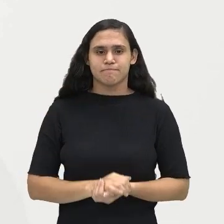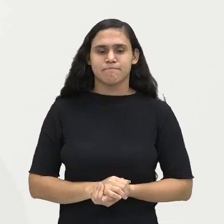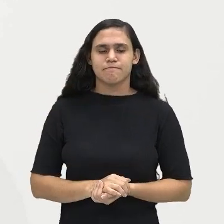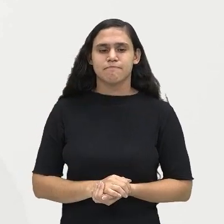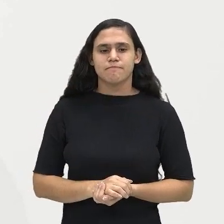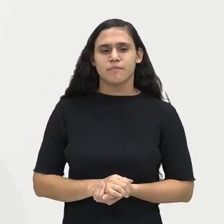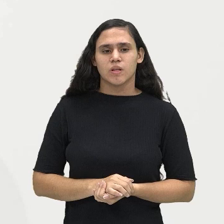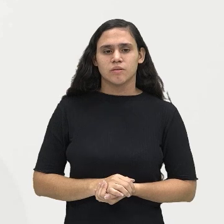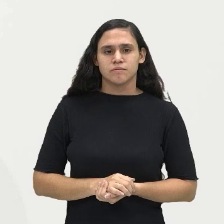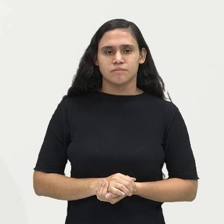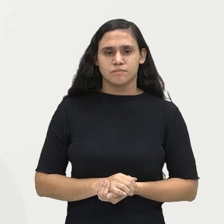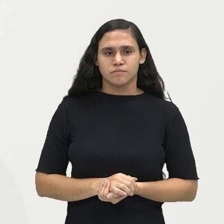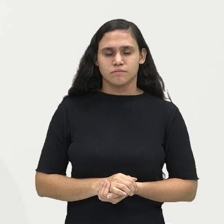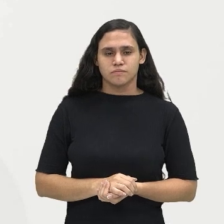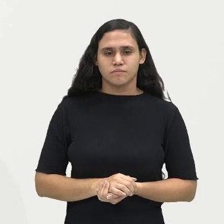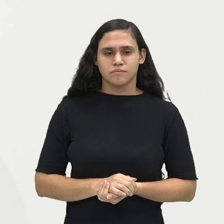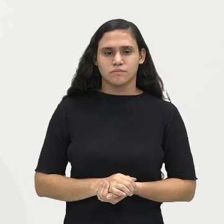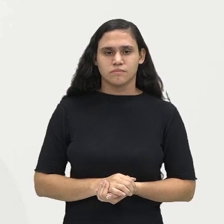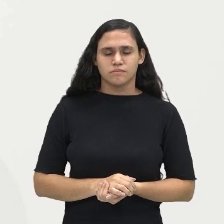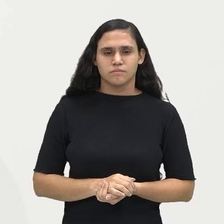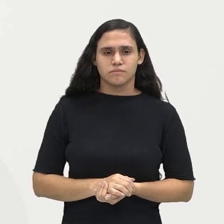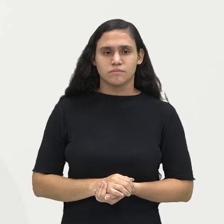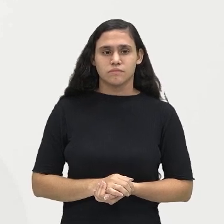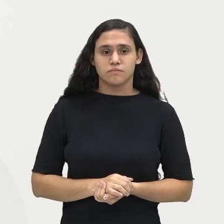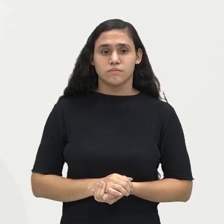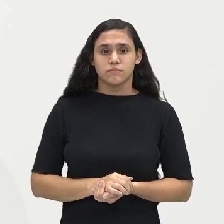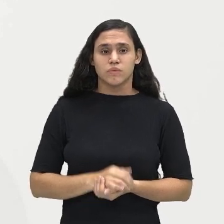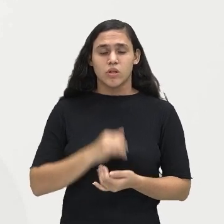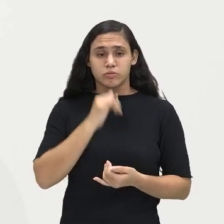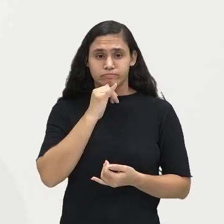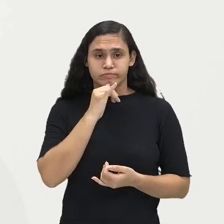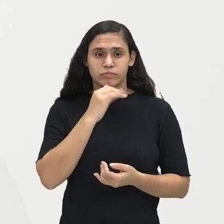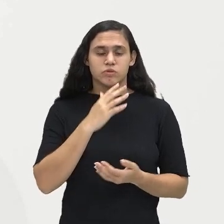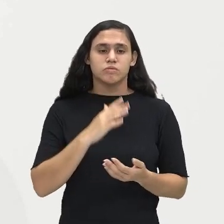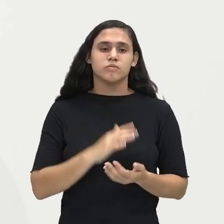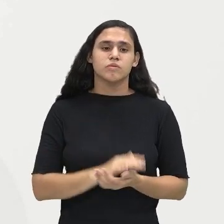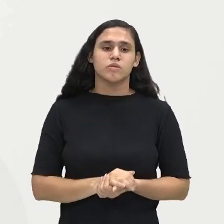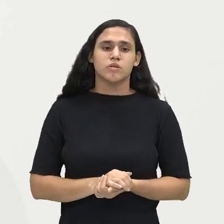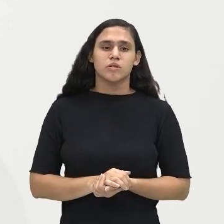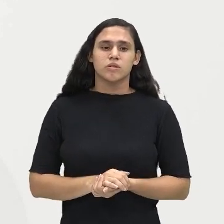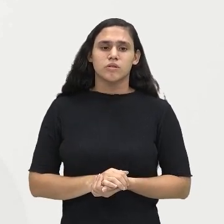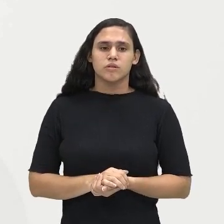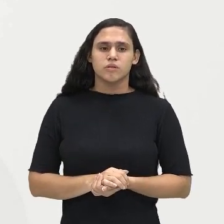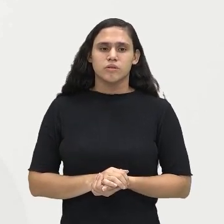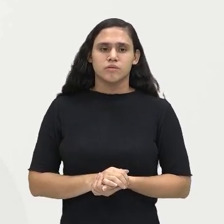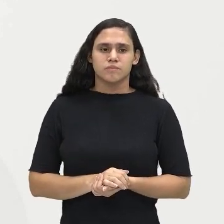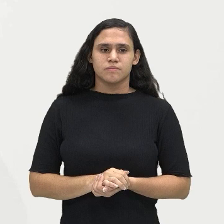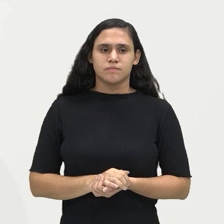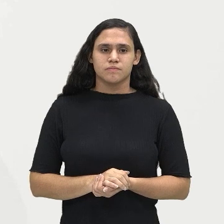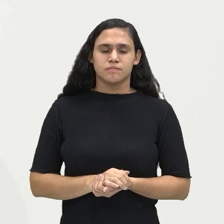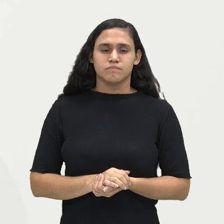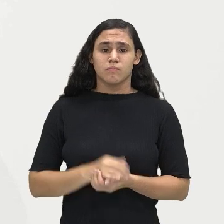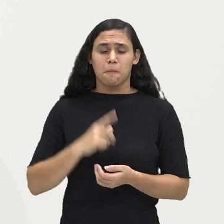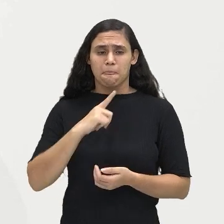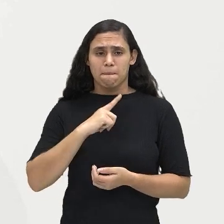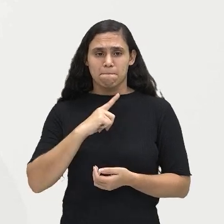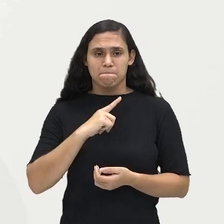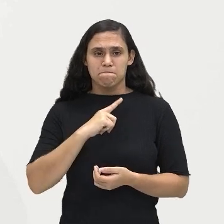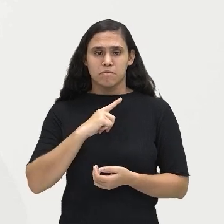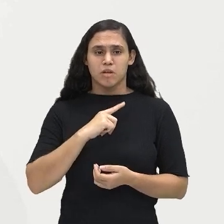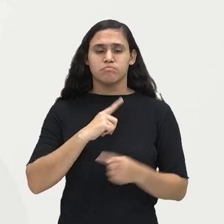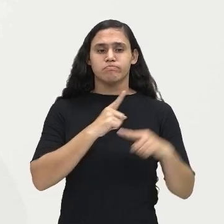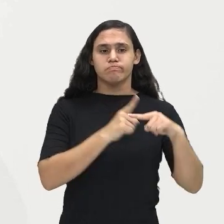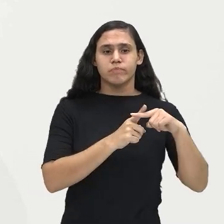coisa será diferente, tá bom? Bom, dito isto, exemplo. Nós temos mais